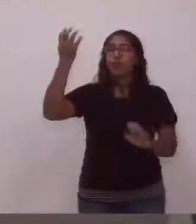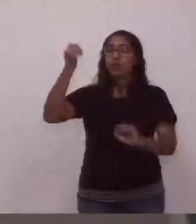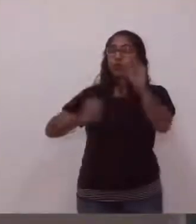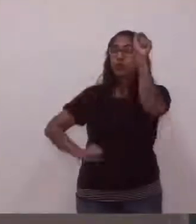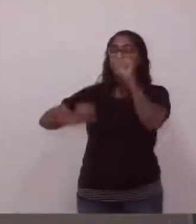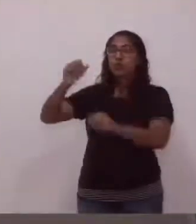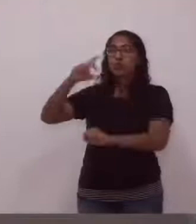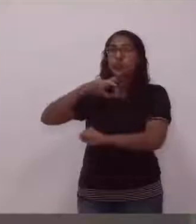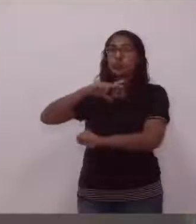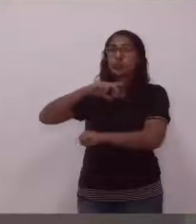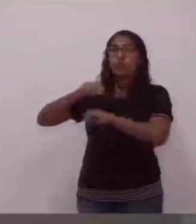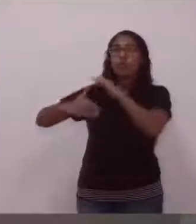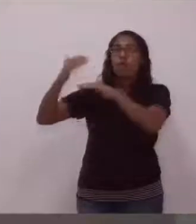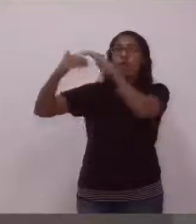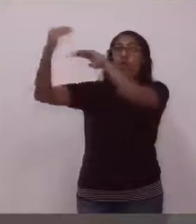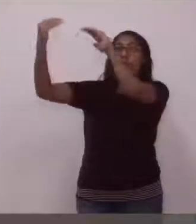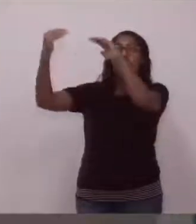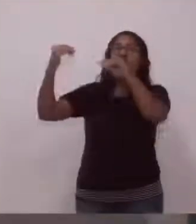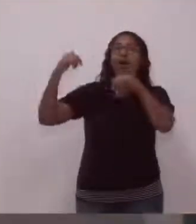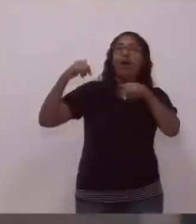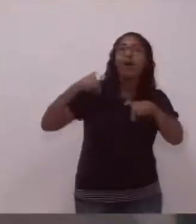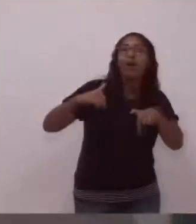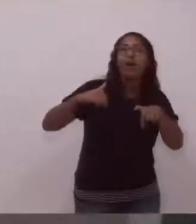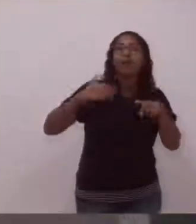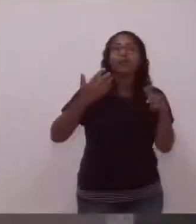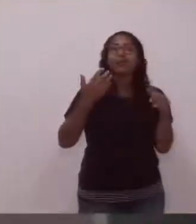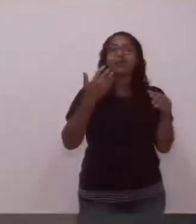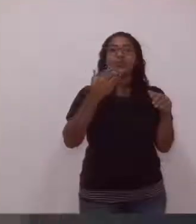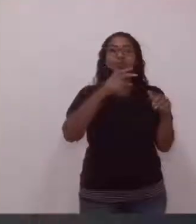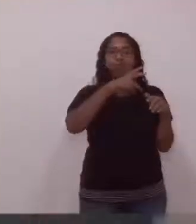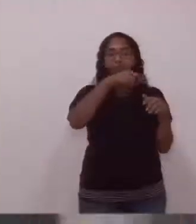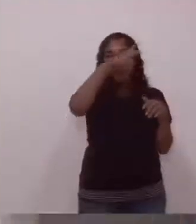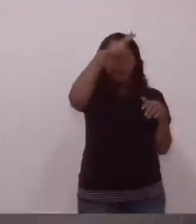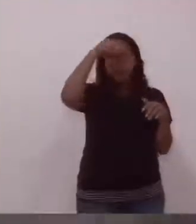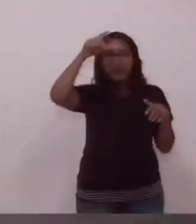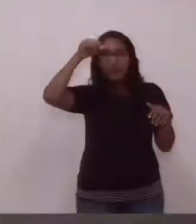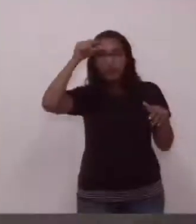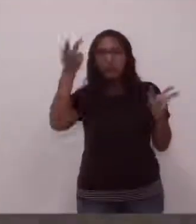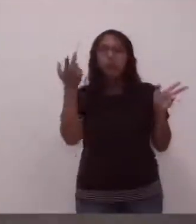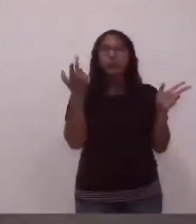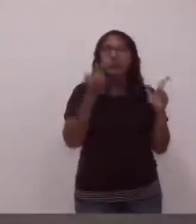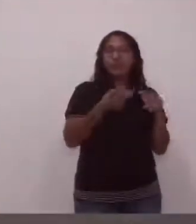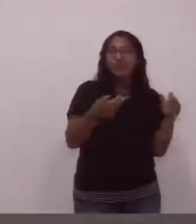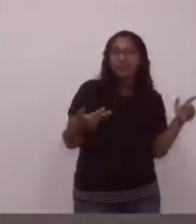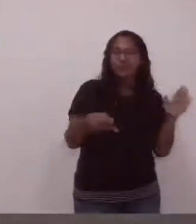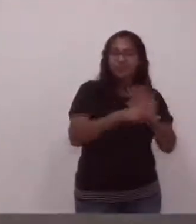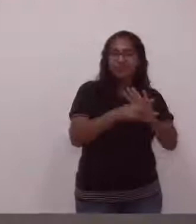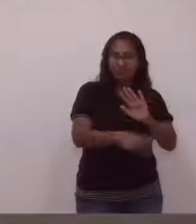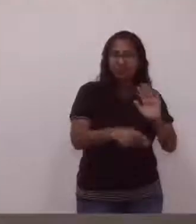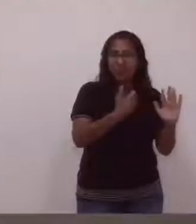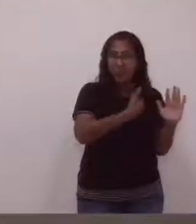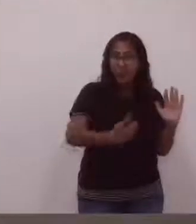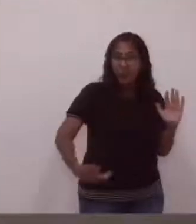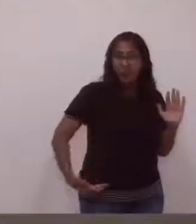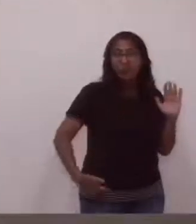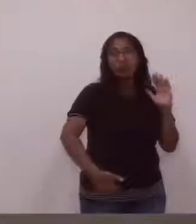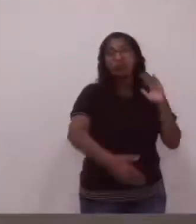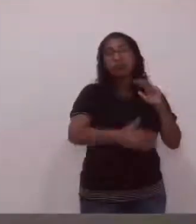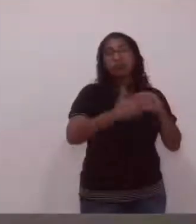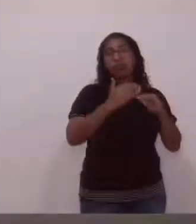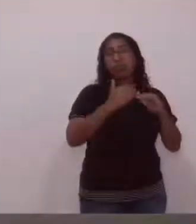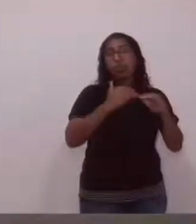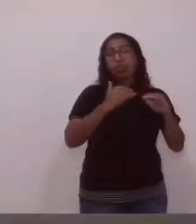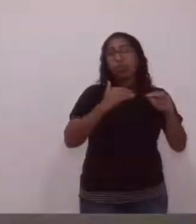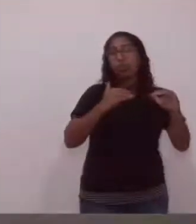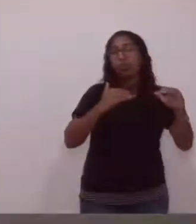e o público, nesse desequilíbrio, não vai atingir mais o privado. E aí a ineficiência do